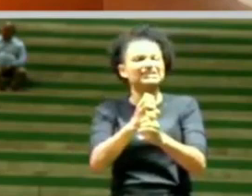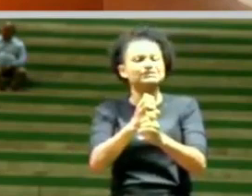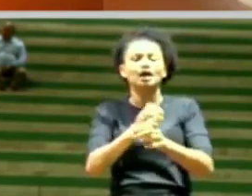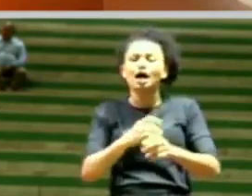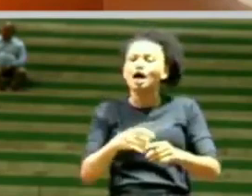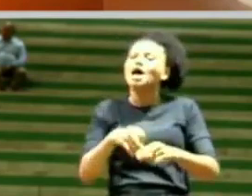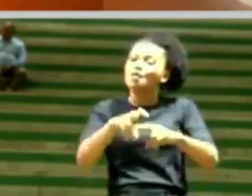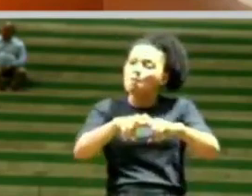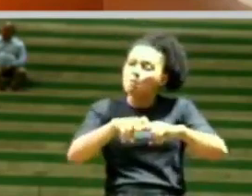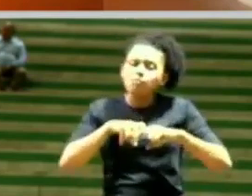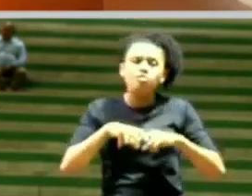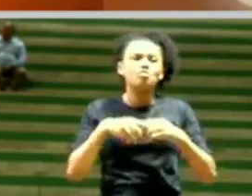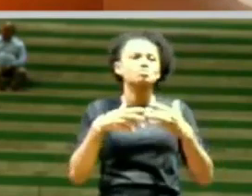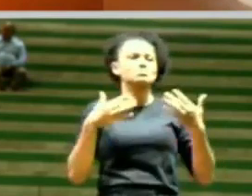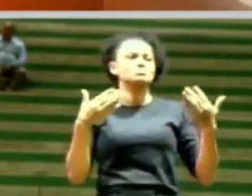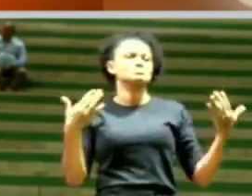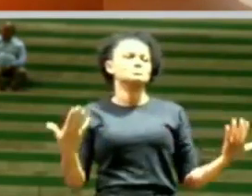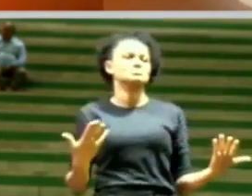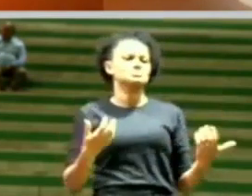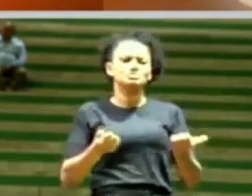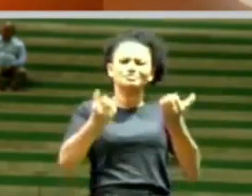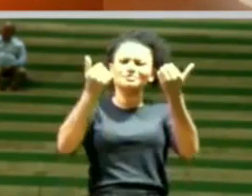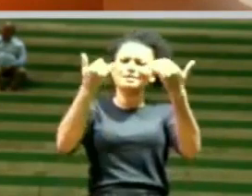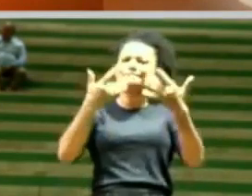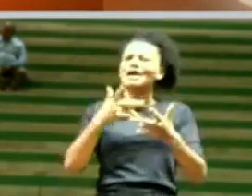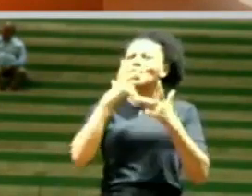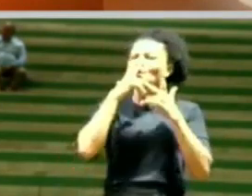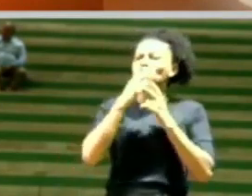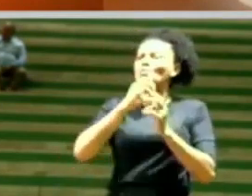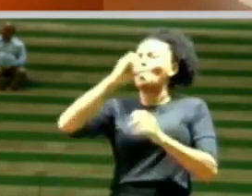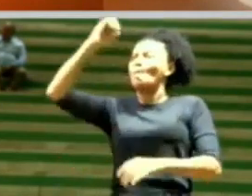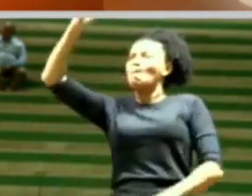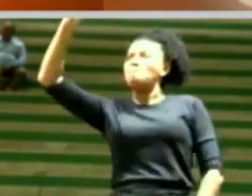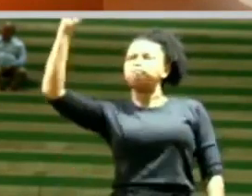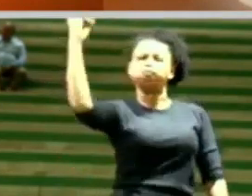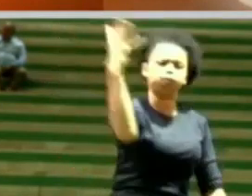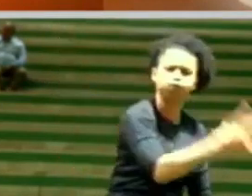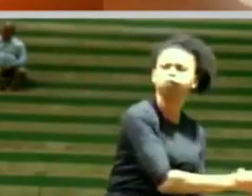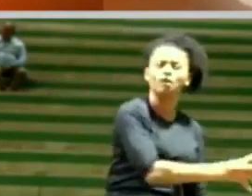É por isso que alguém definiu um profeta como um meteoro,